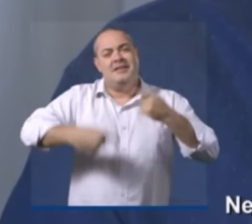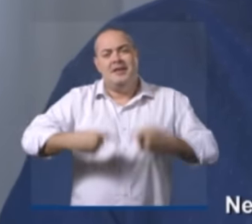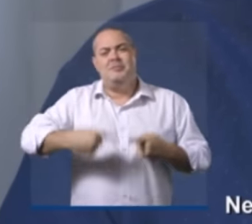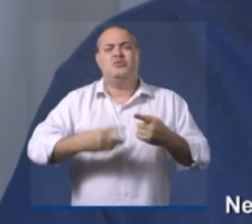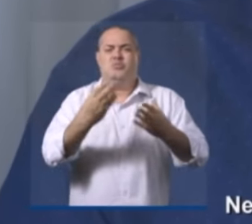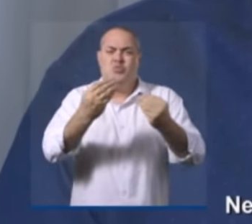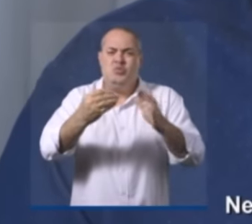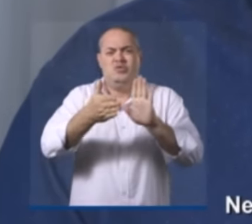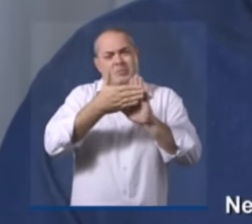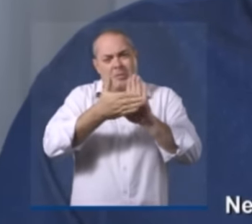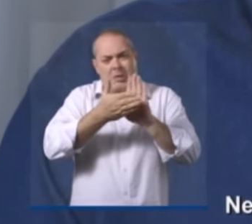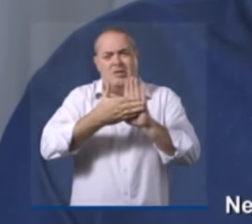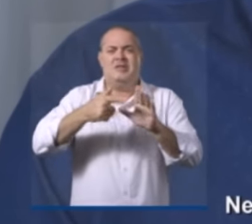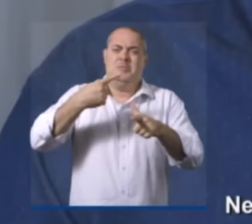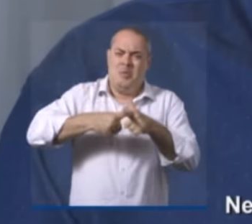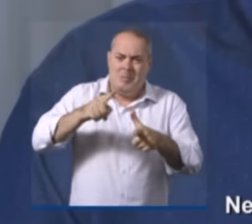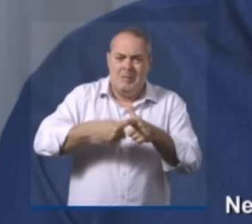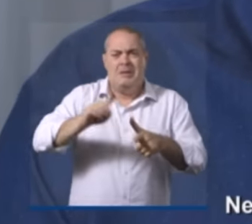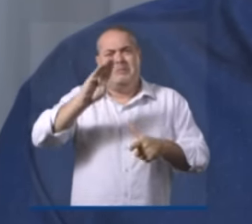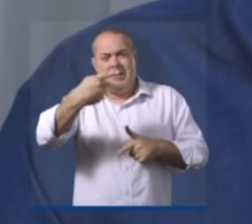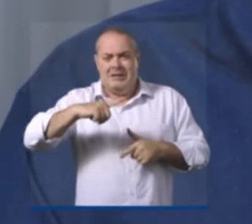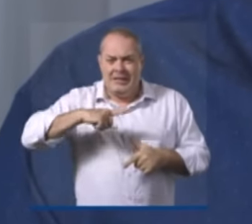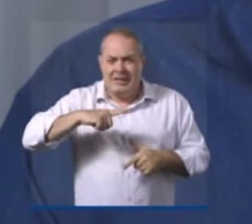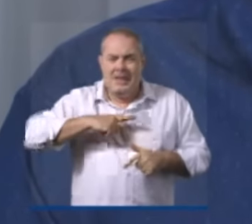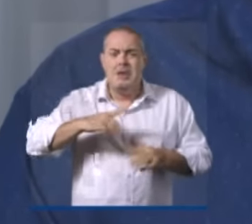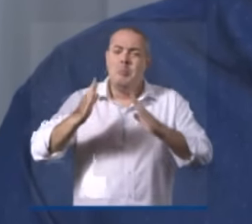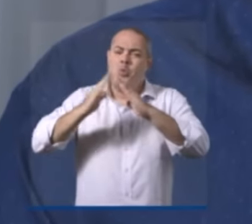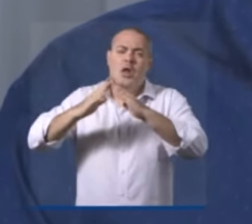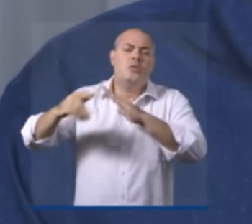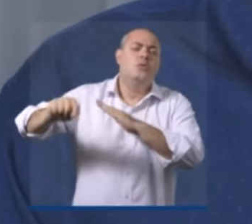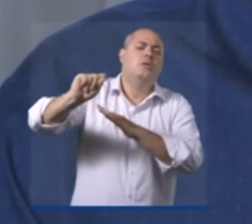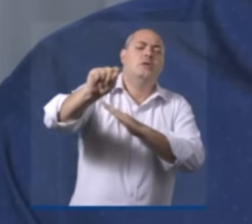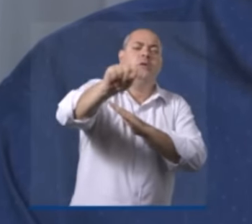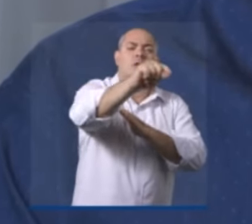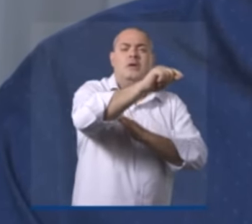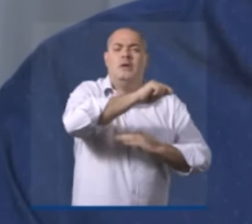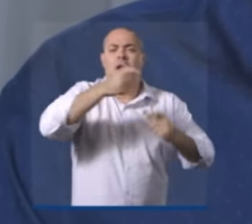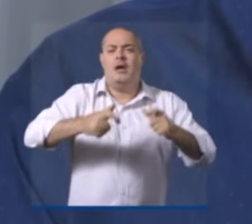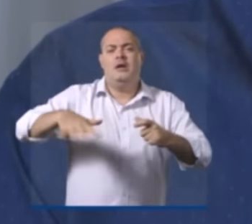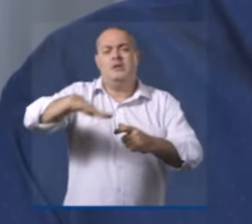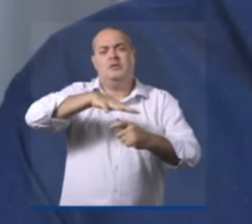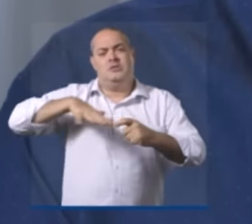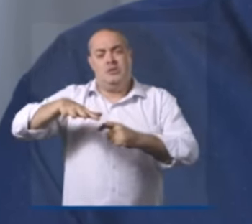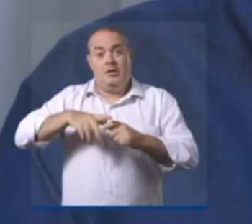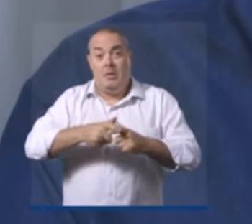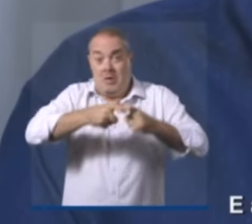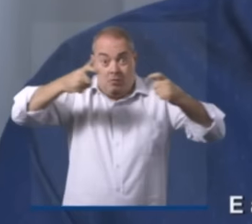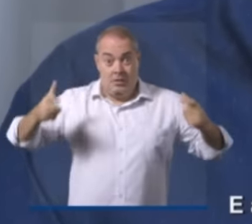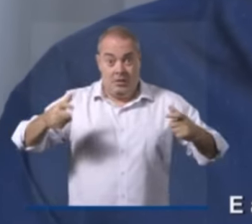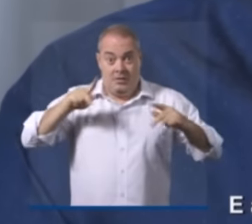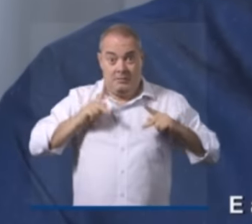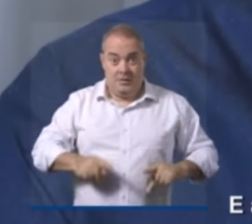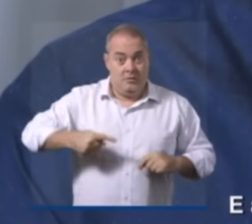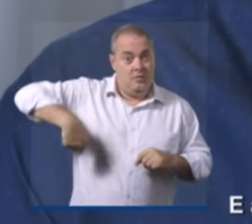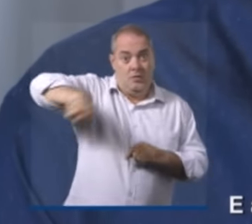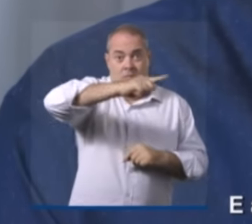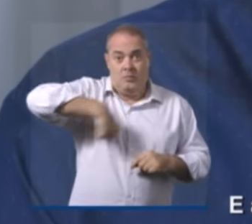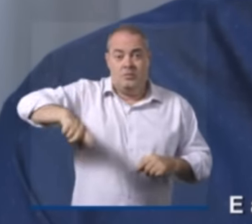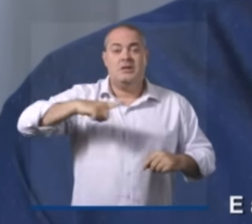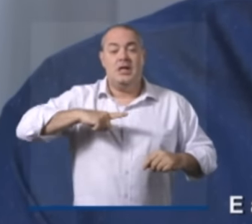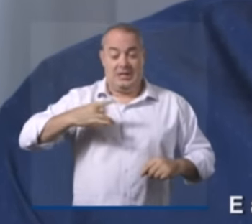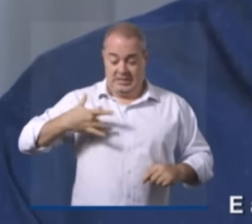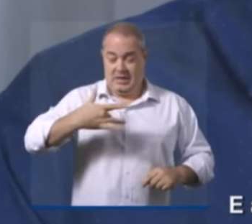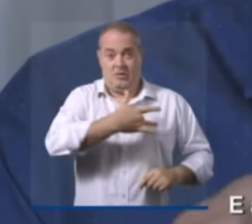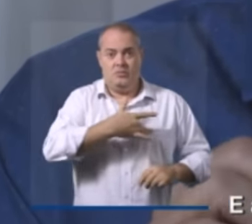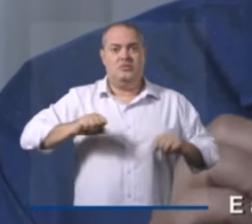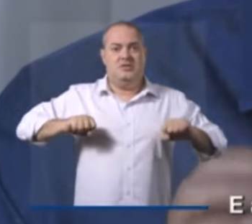campanha, debatemos problemas e propostas para BH com moradores de todas as regiões. E a maioria das